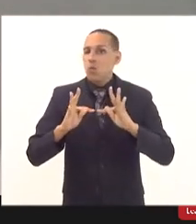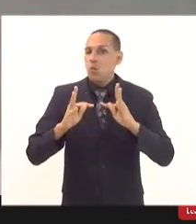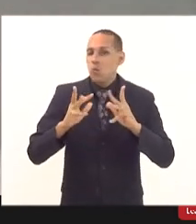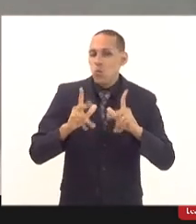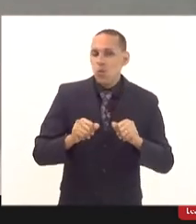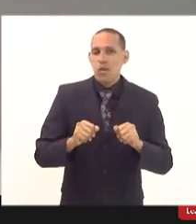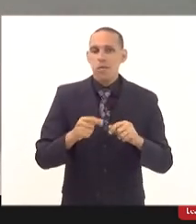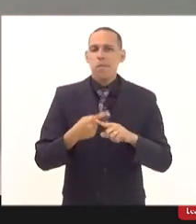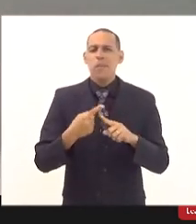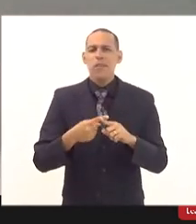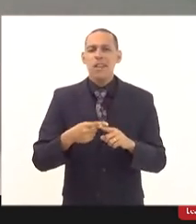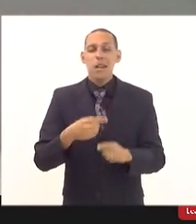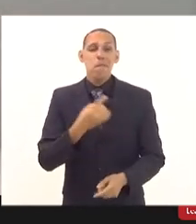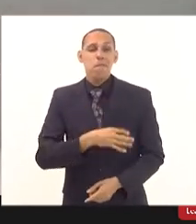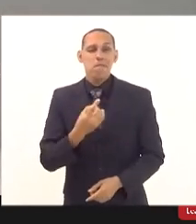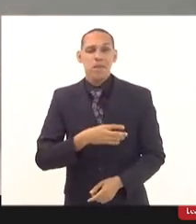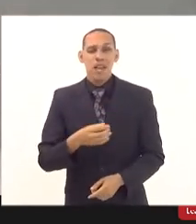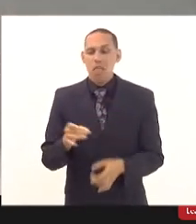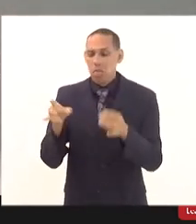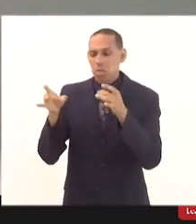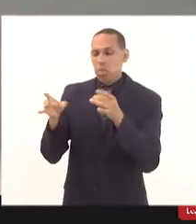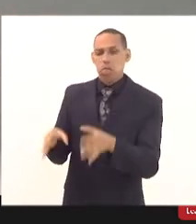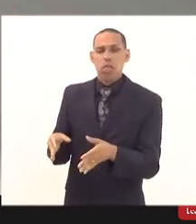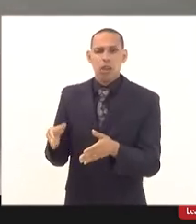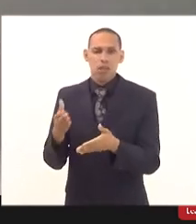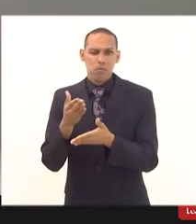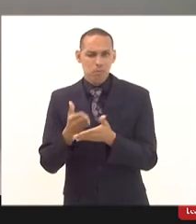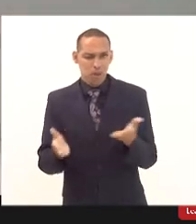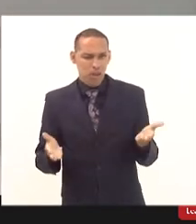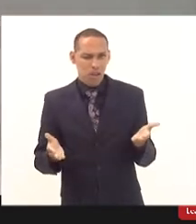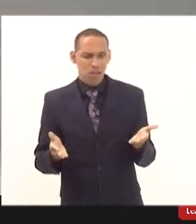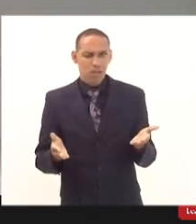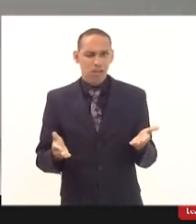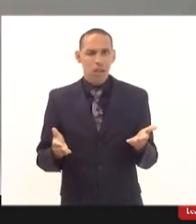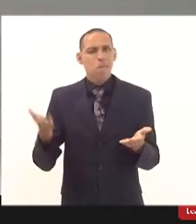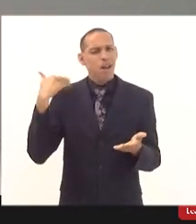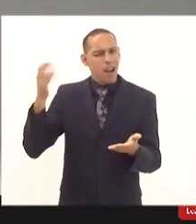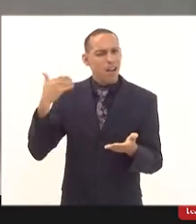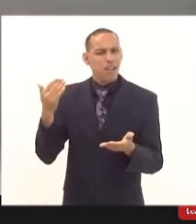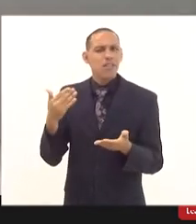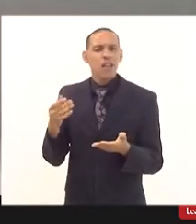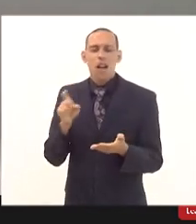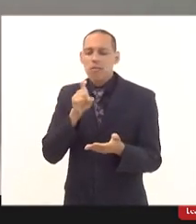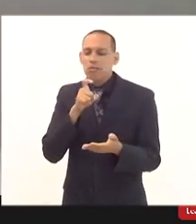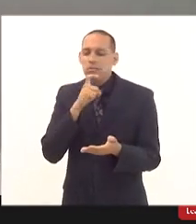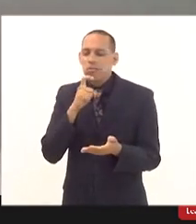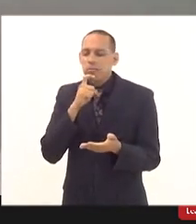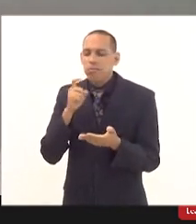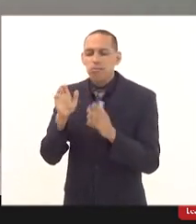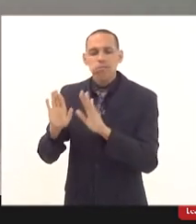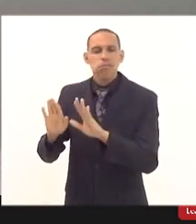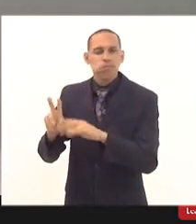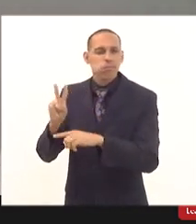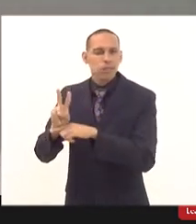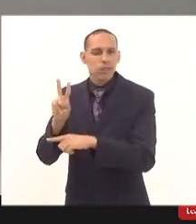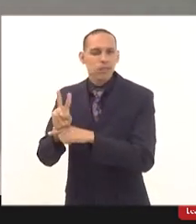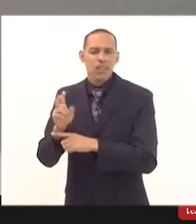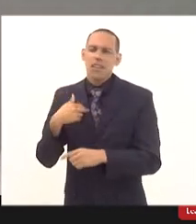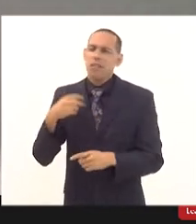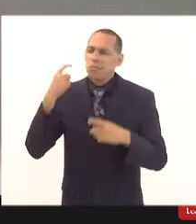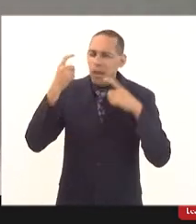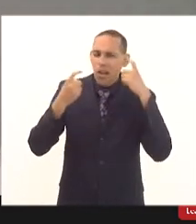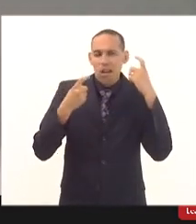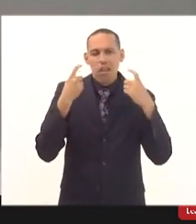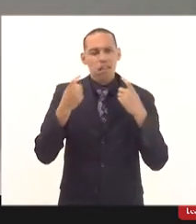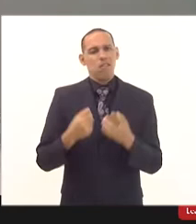tinha temia o abandono daquele aquilo naquela época ele era refrigerado ele tinha todas as condições e eu não sei o que eu tenho muita